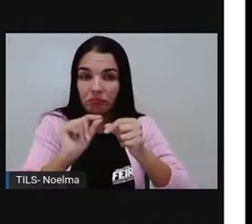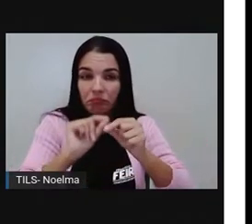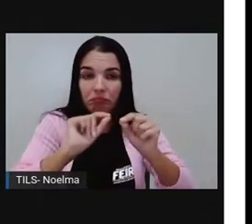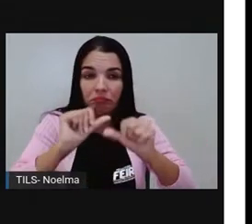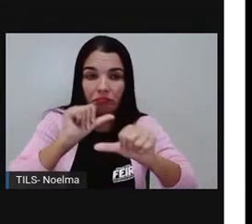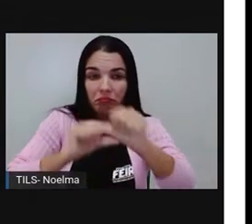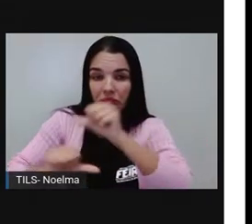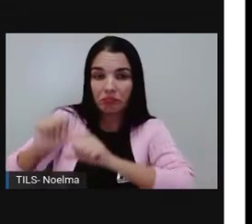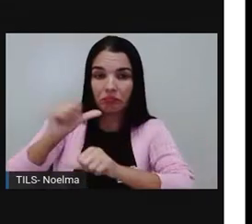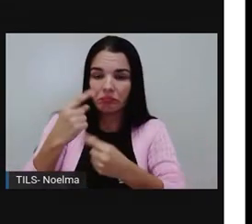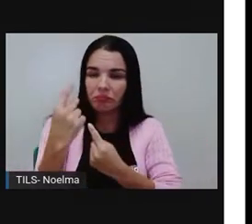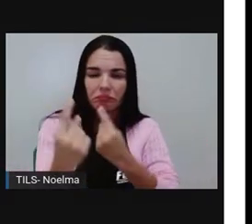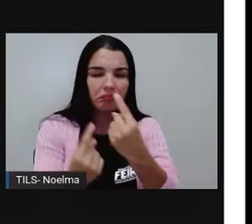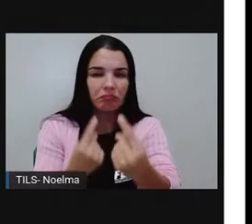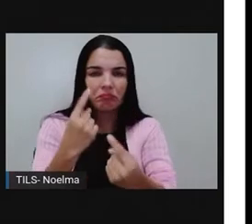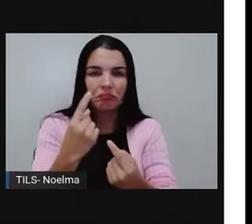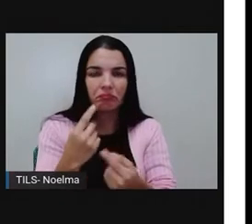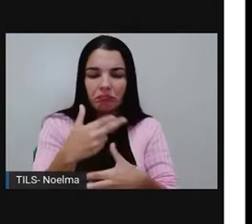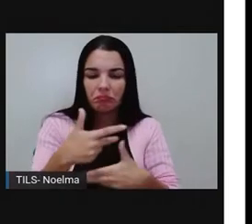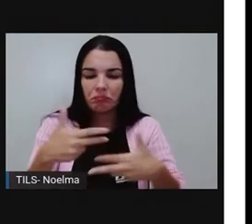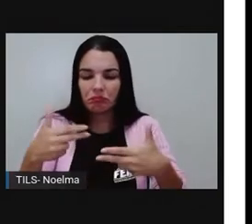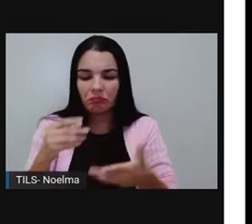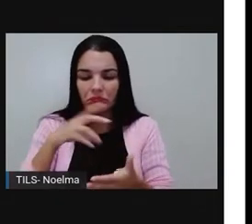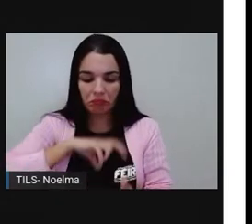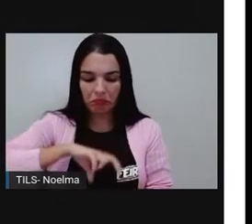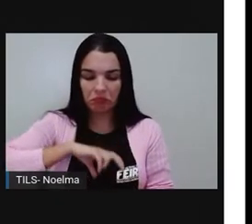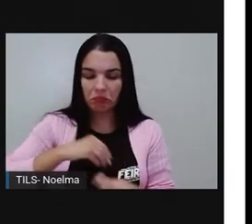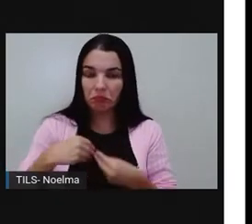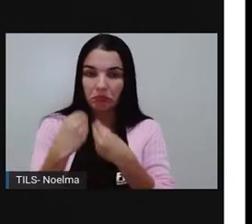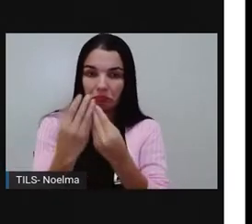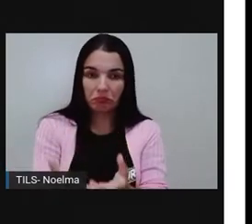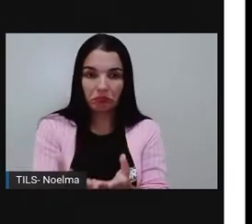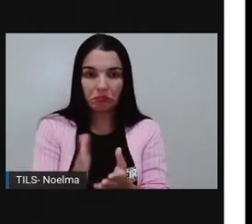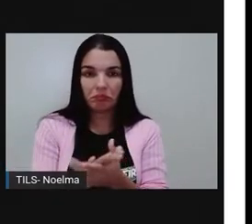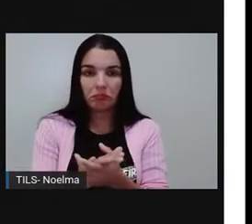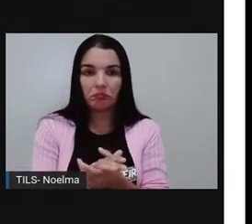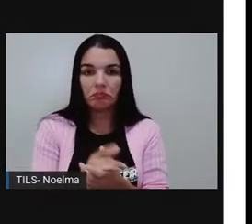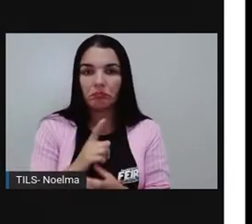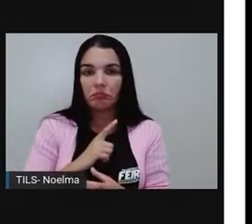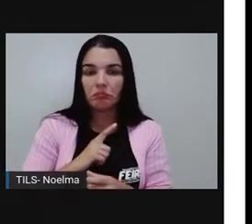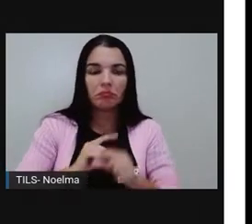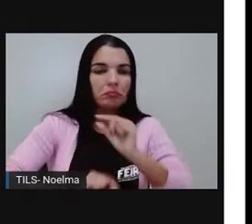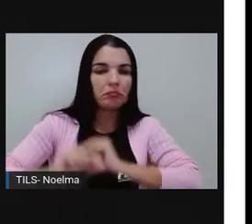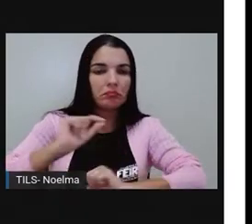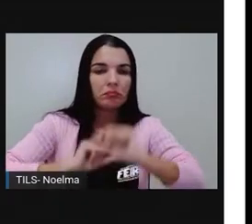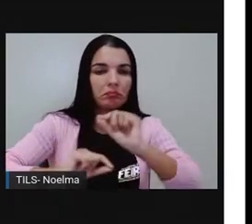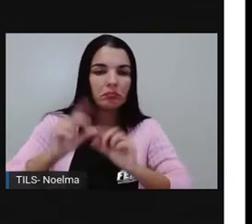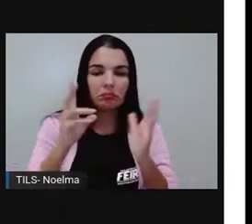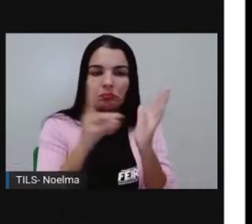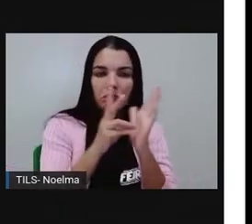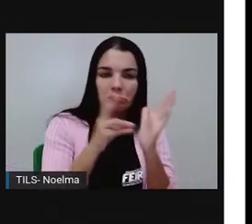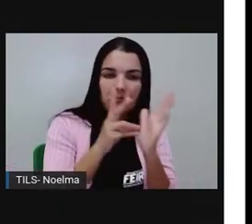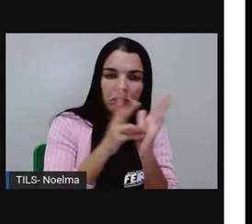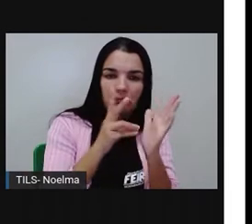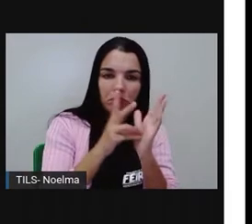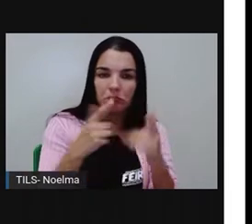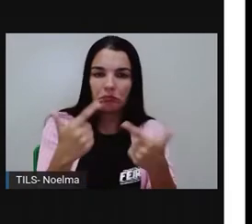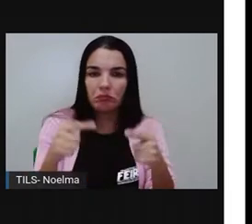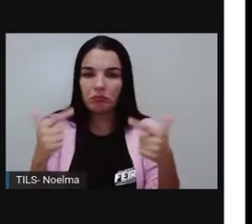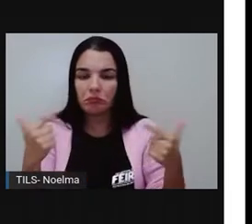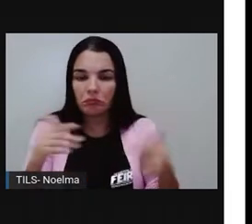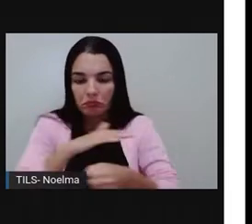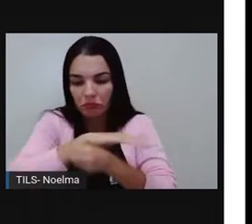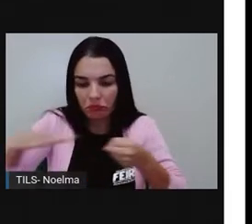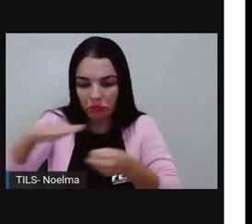alguns objetos que os portugueses davam. Esse tipo de negociação, que não envolvia dinheiro, é conhecida